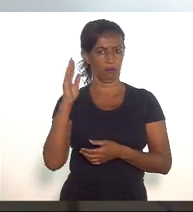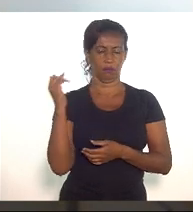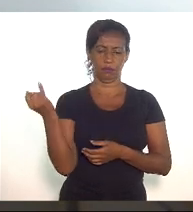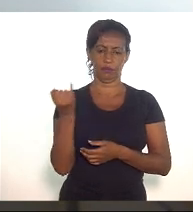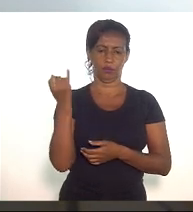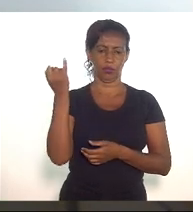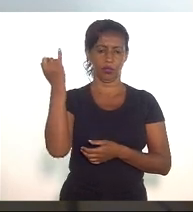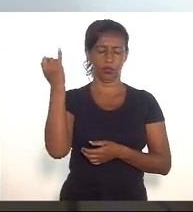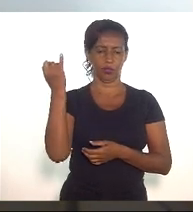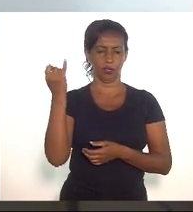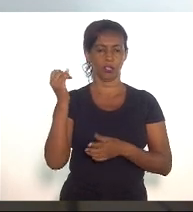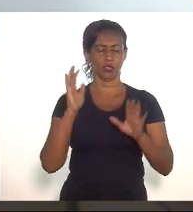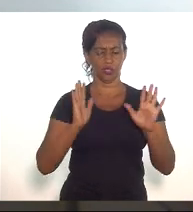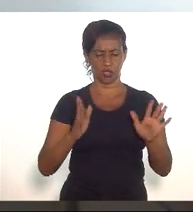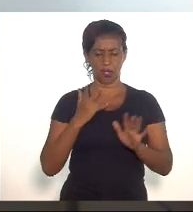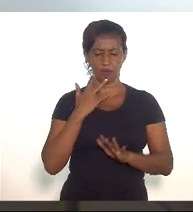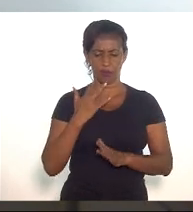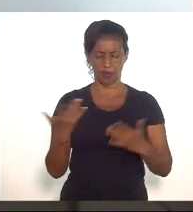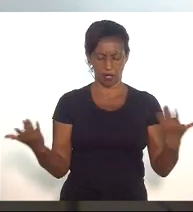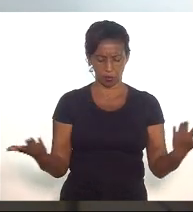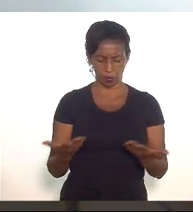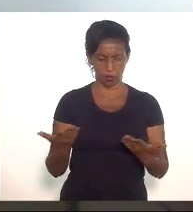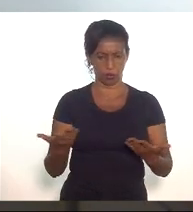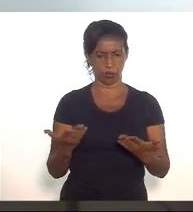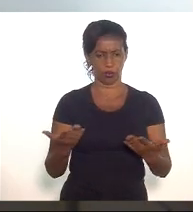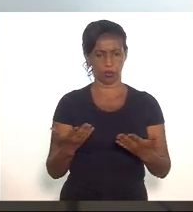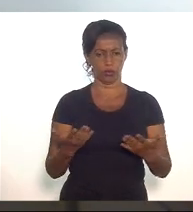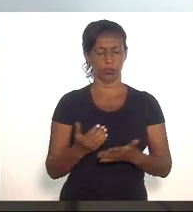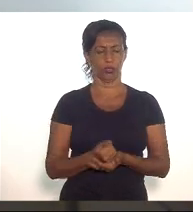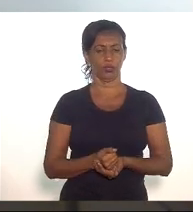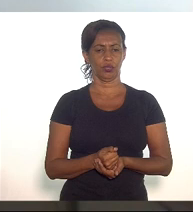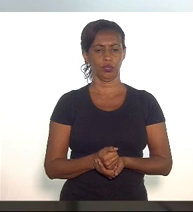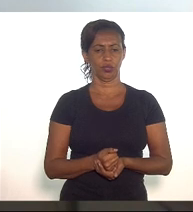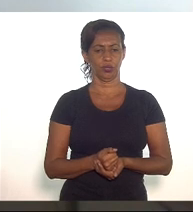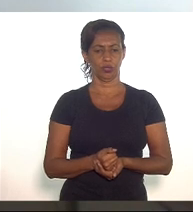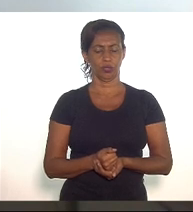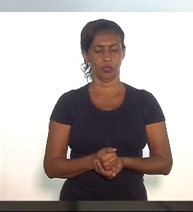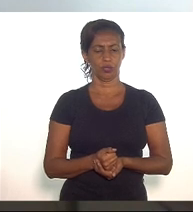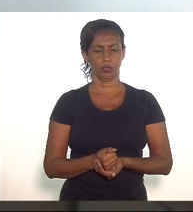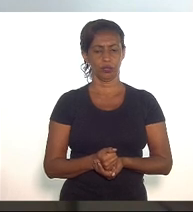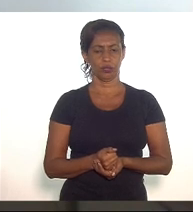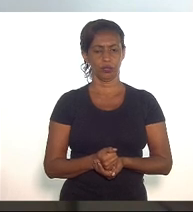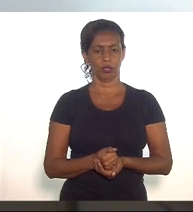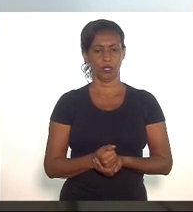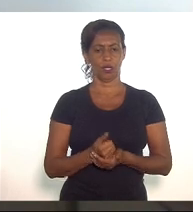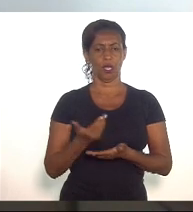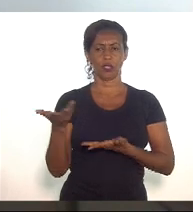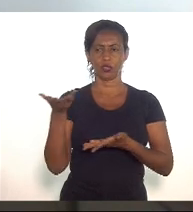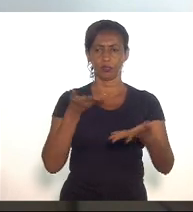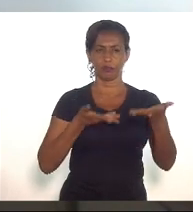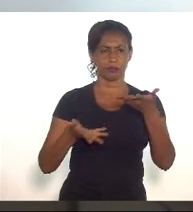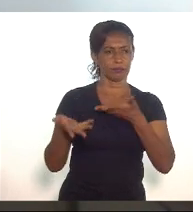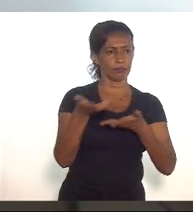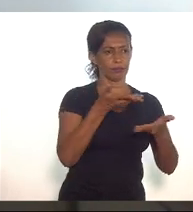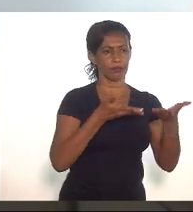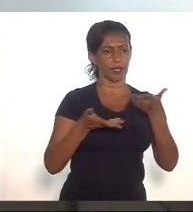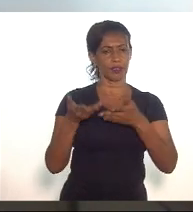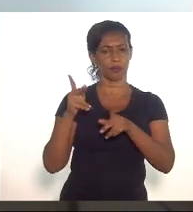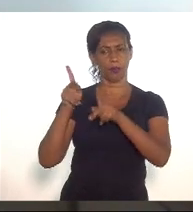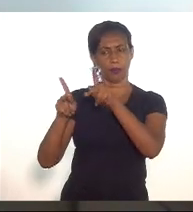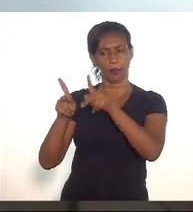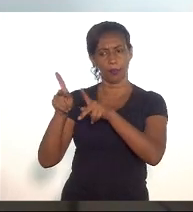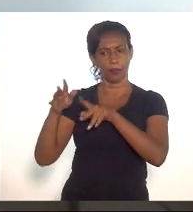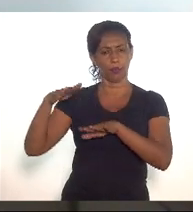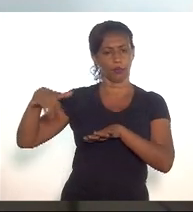Foi levantado aqui com muita ênfase as questões das participações populares,